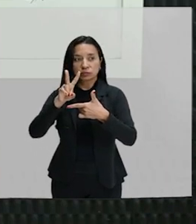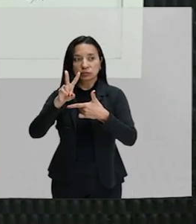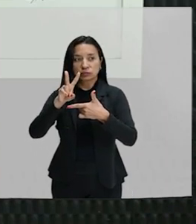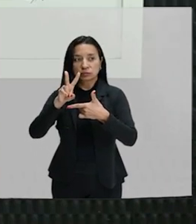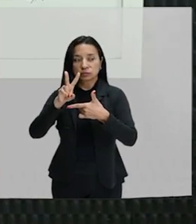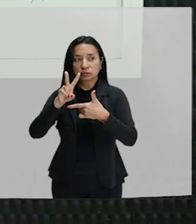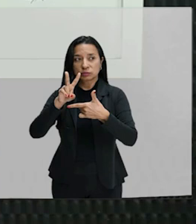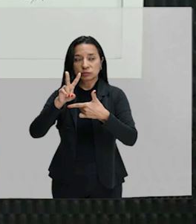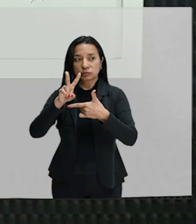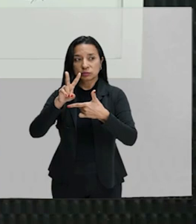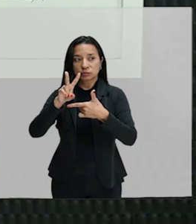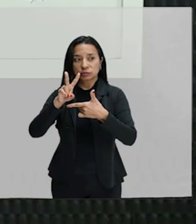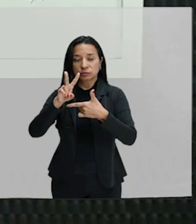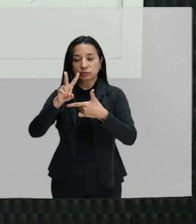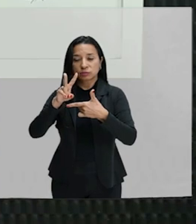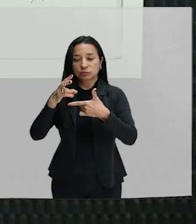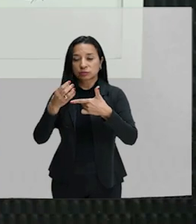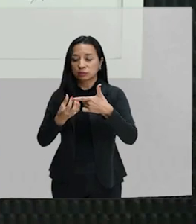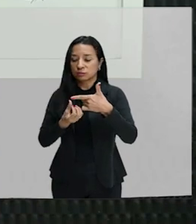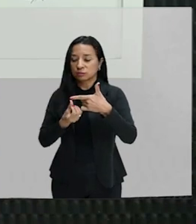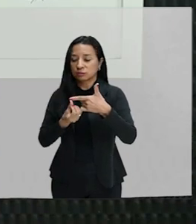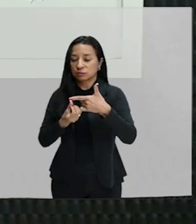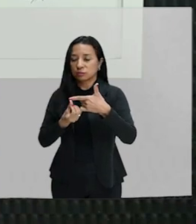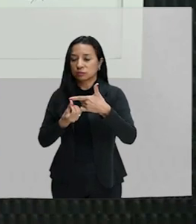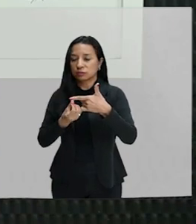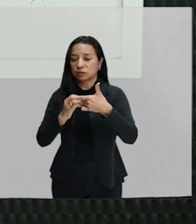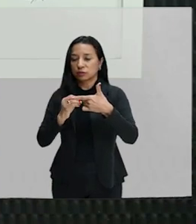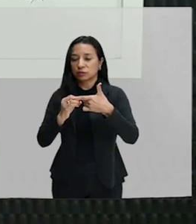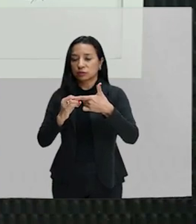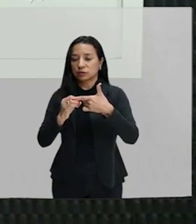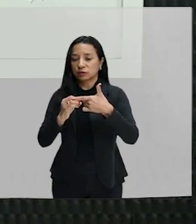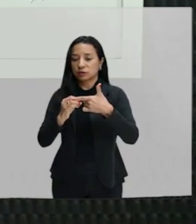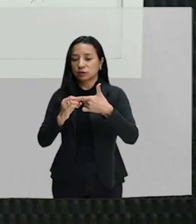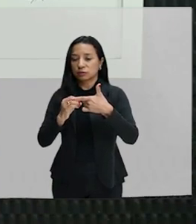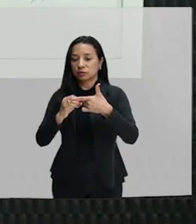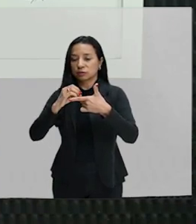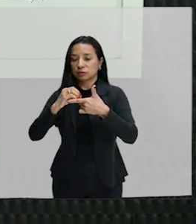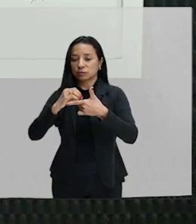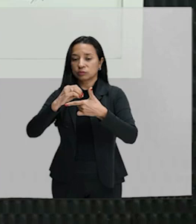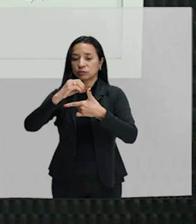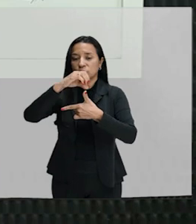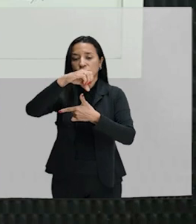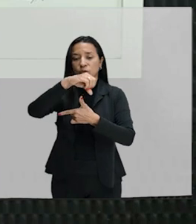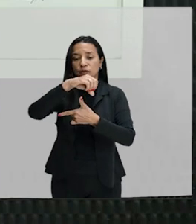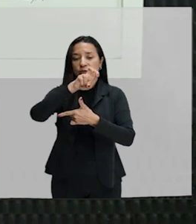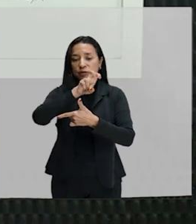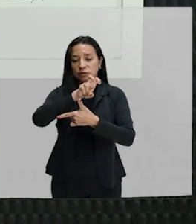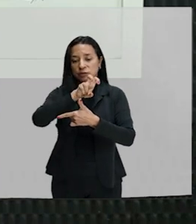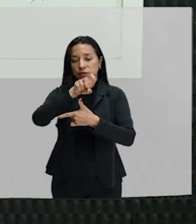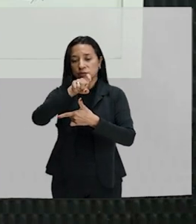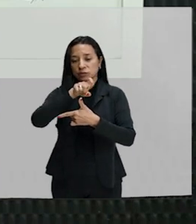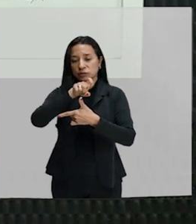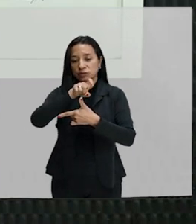né Então quando for 60º ele corresponde a 95x quando